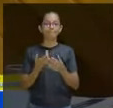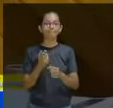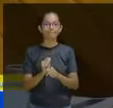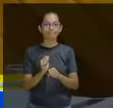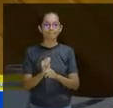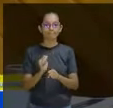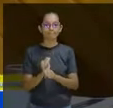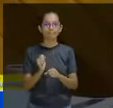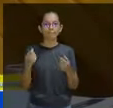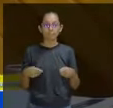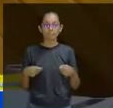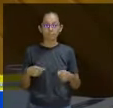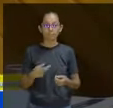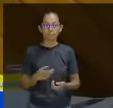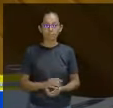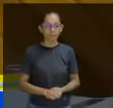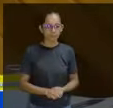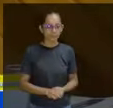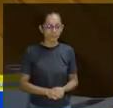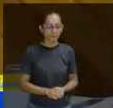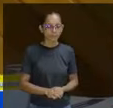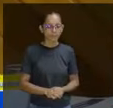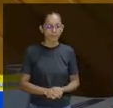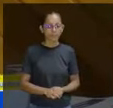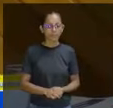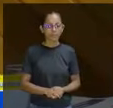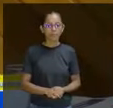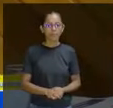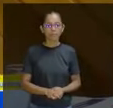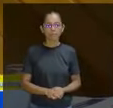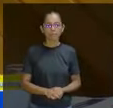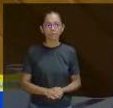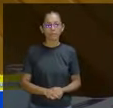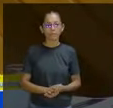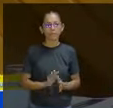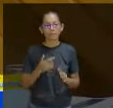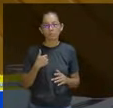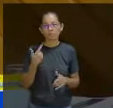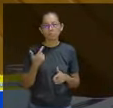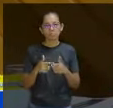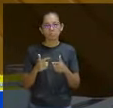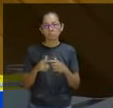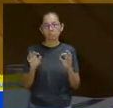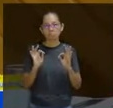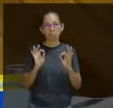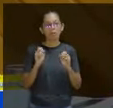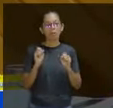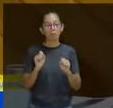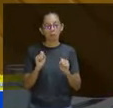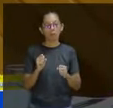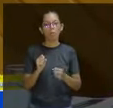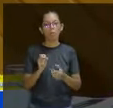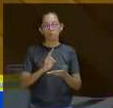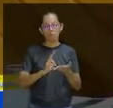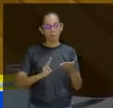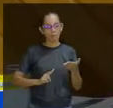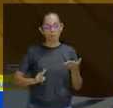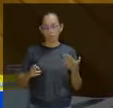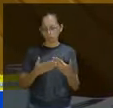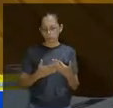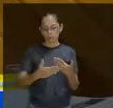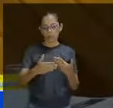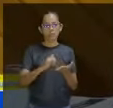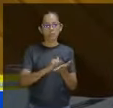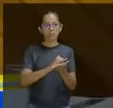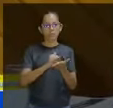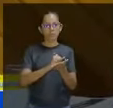certame. Mas, assim, eu não vejo nenhuma objeção que essa lista continue, né, já fluindo para as